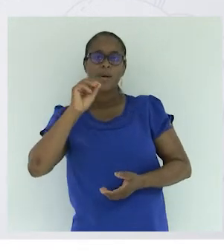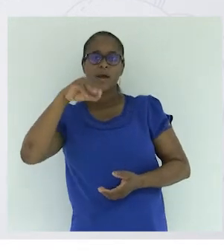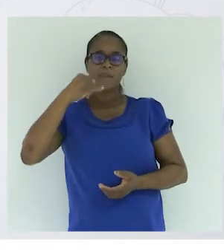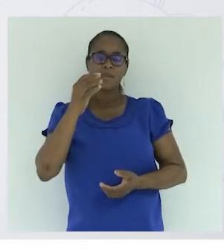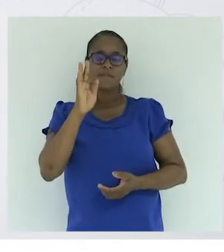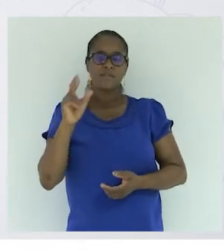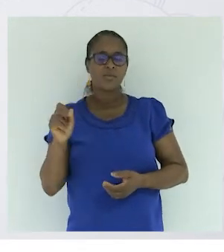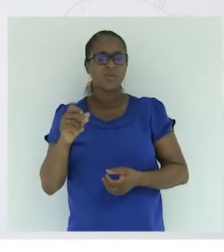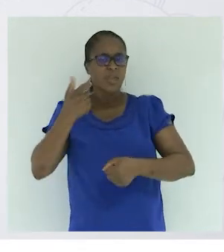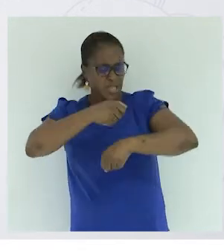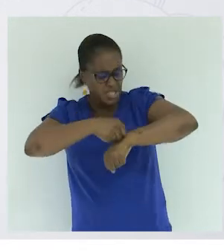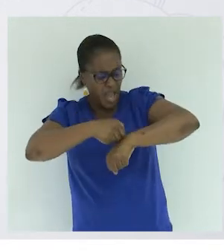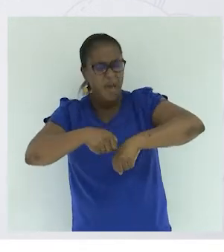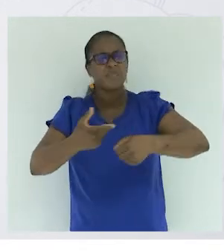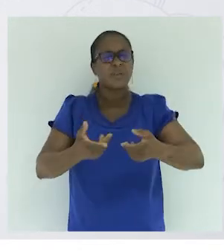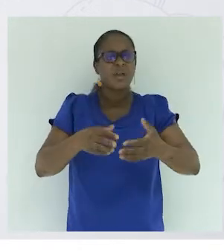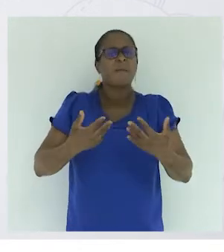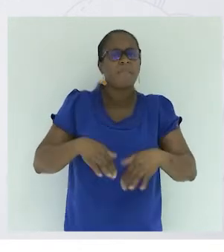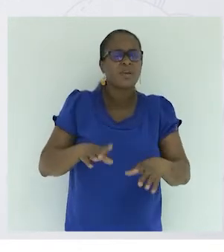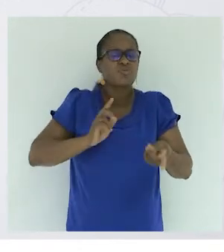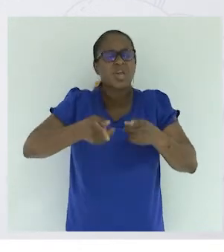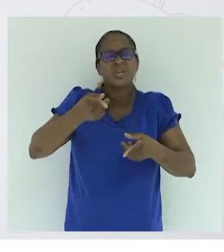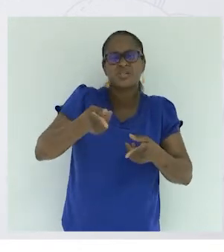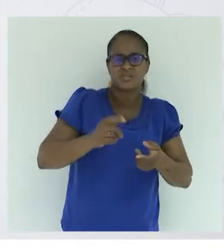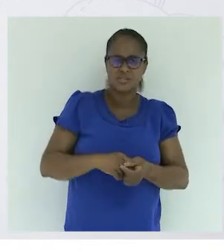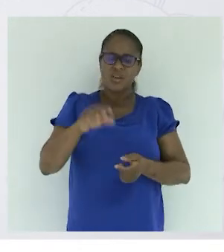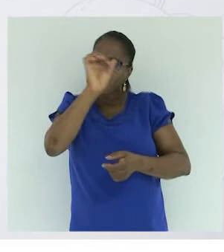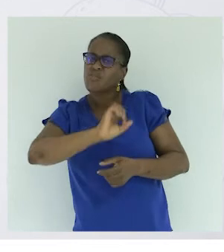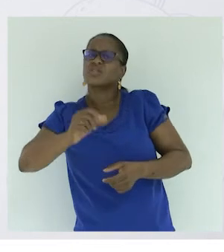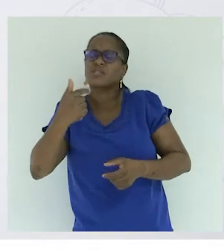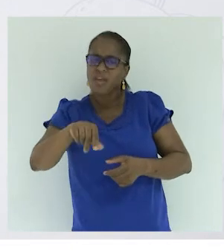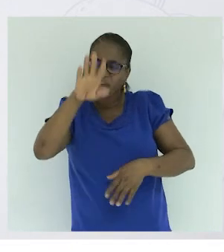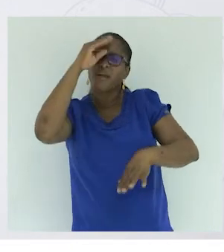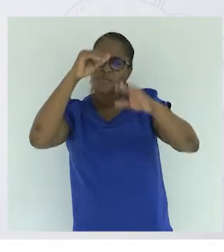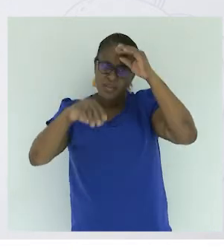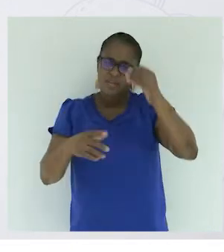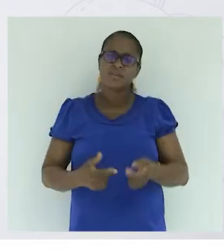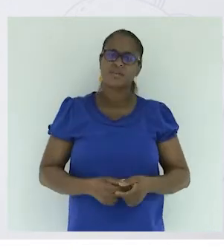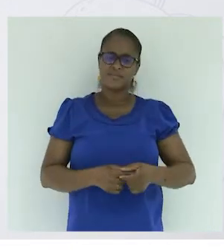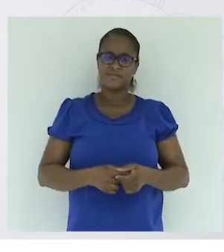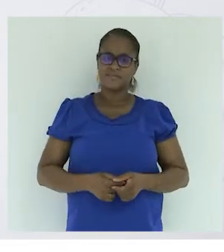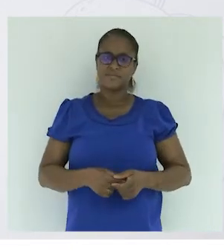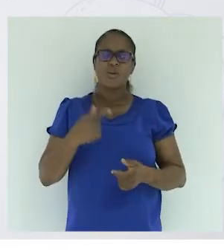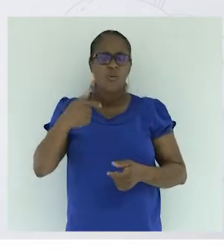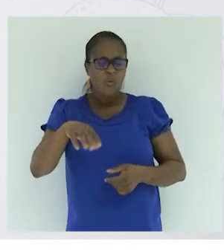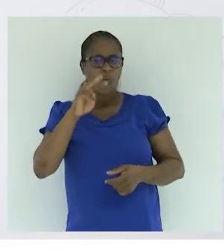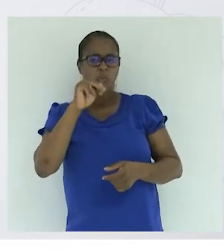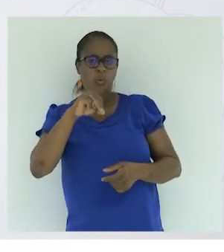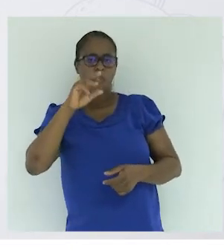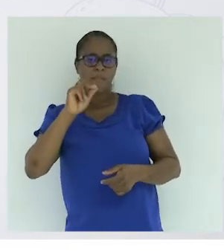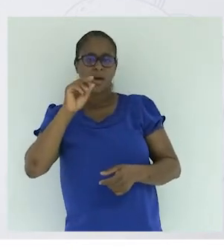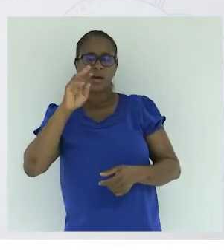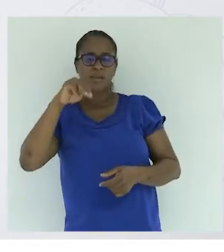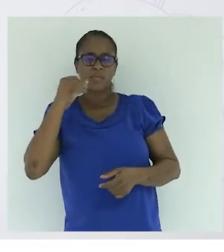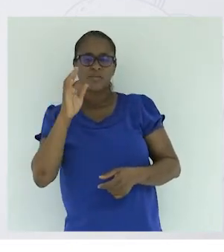com escamas. Mas o que é isto, minha gente? Vocês sempre aprenderam que os mamíferos têm corpo coberto